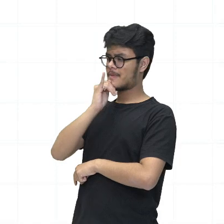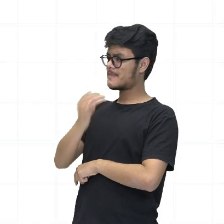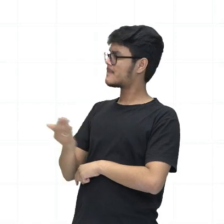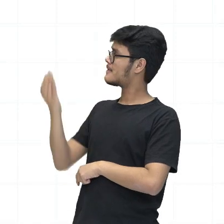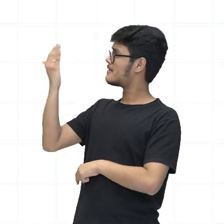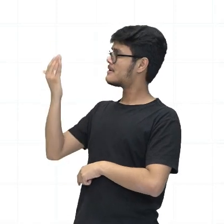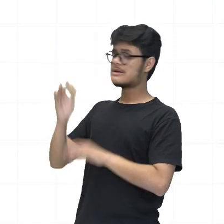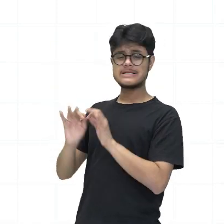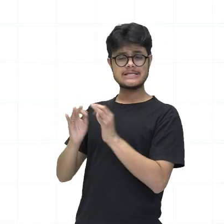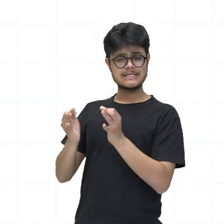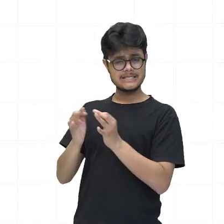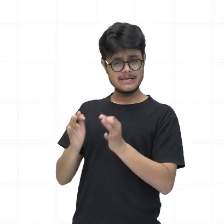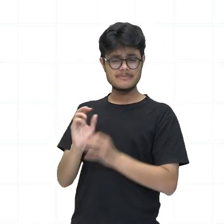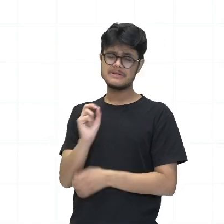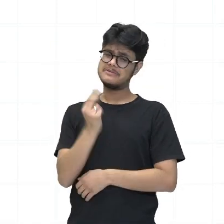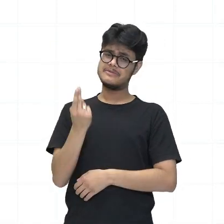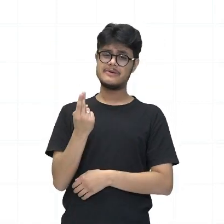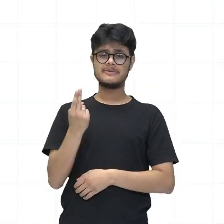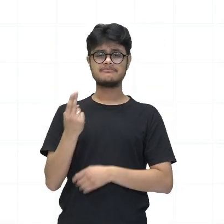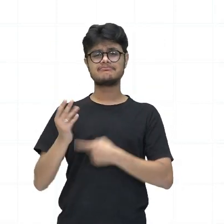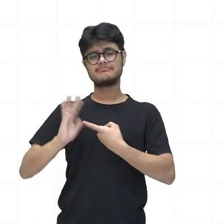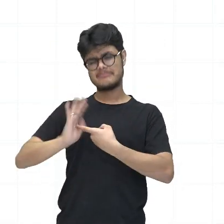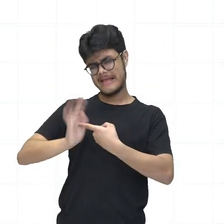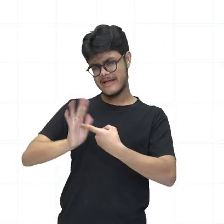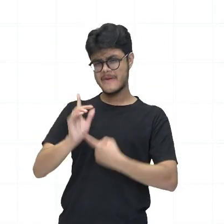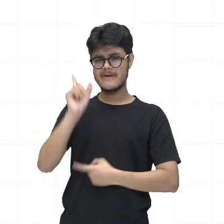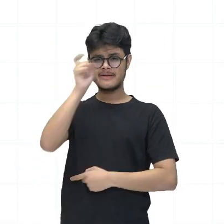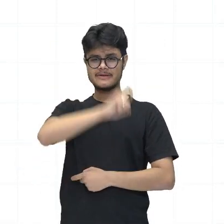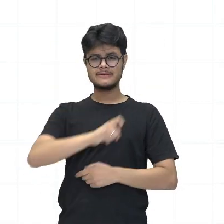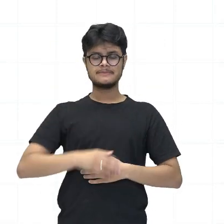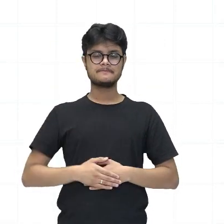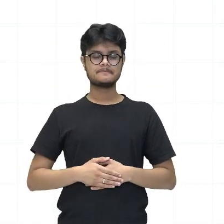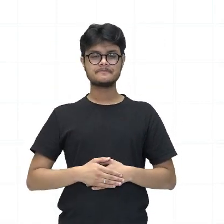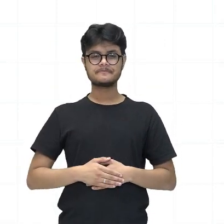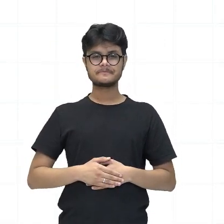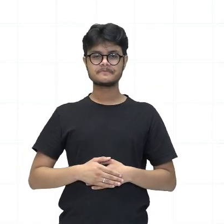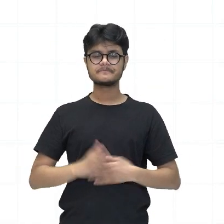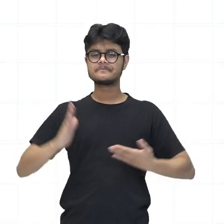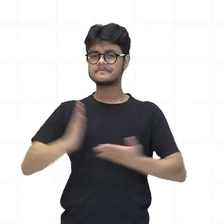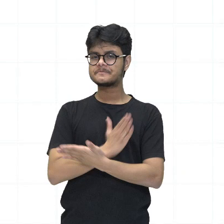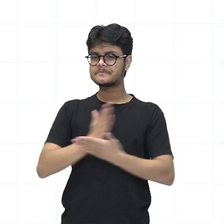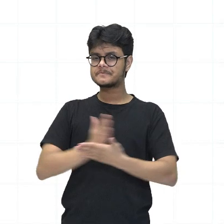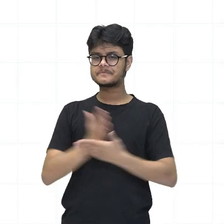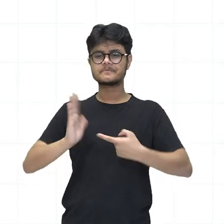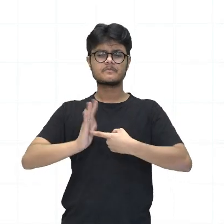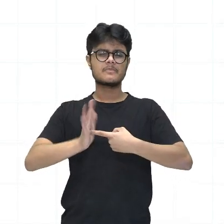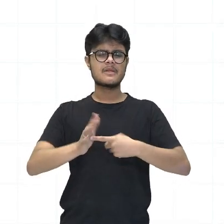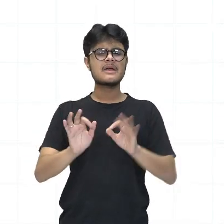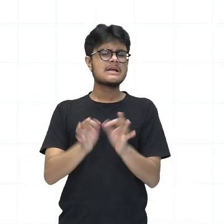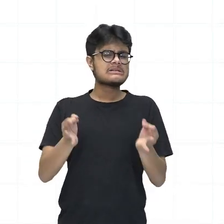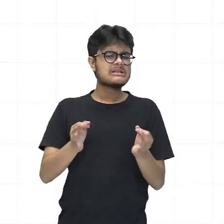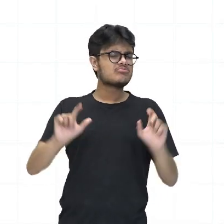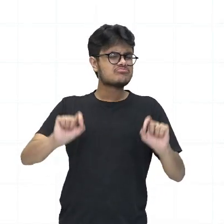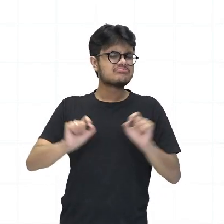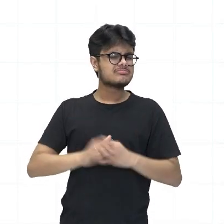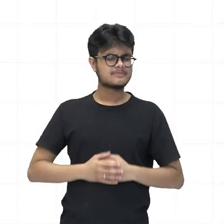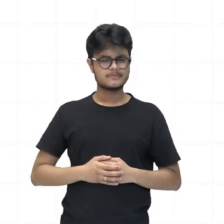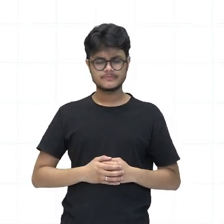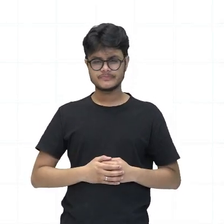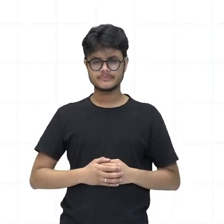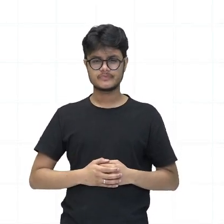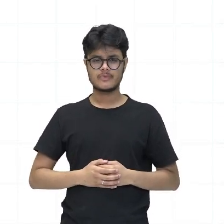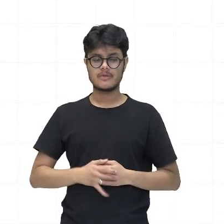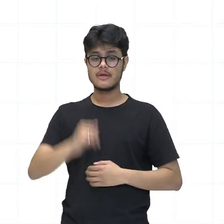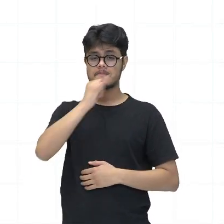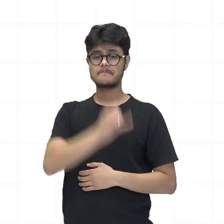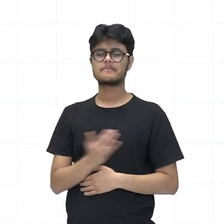simples quanto compostas e complexas, certo? Máquinas simples. Vamos relembrar aí o que são máquinas simples. O